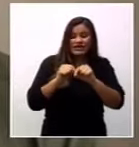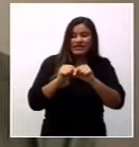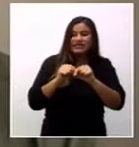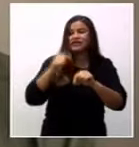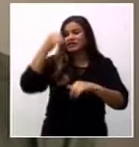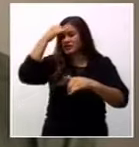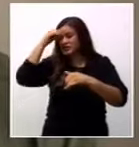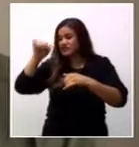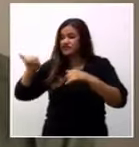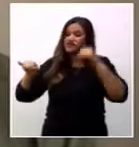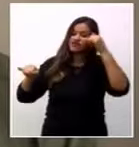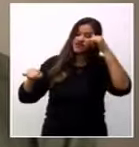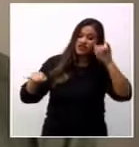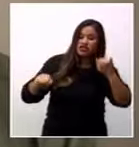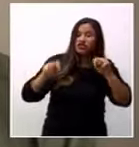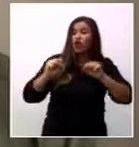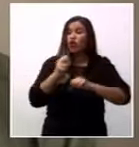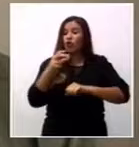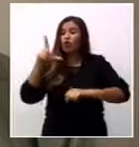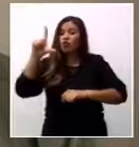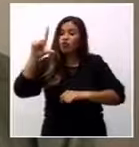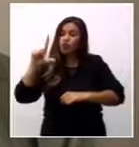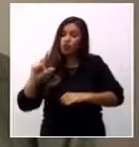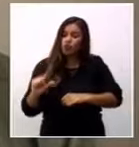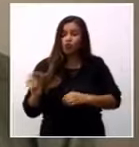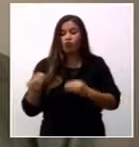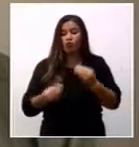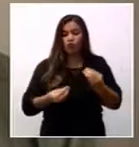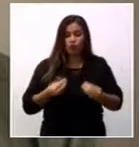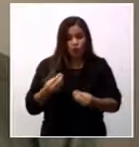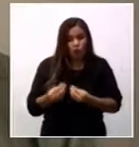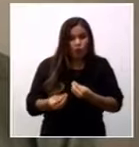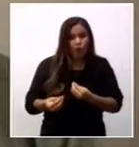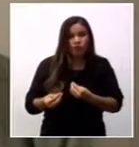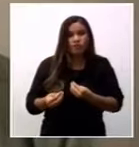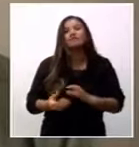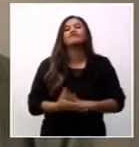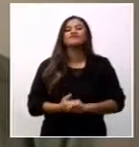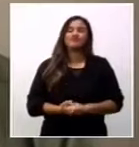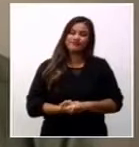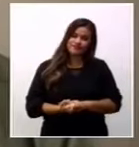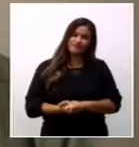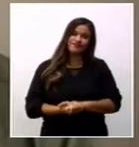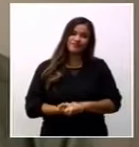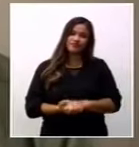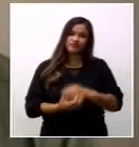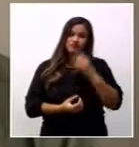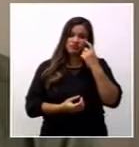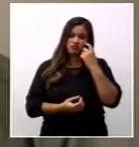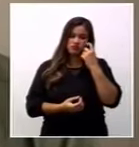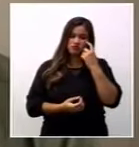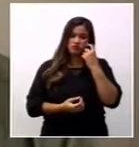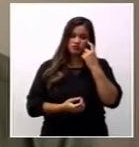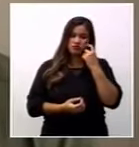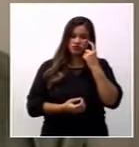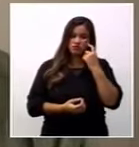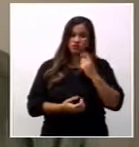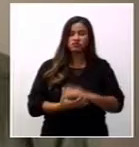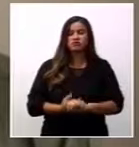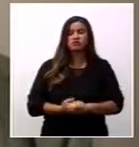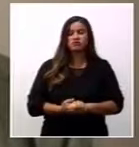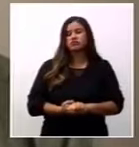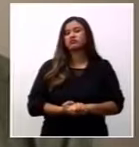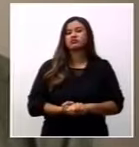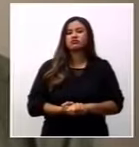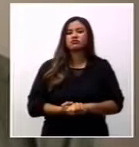risco ou diminuir o risco que eu estou correndo. Uma outra questão também, um outro termo utilizado